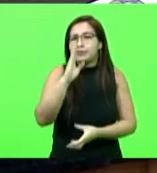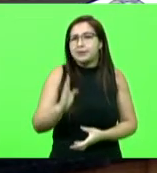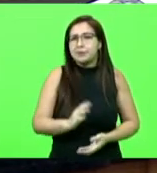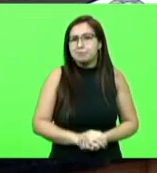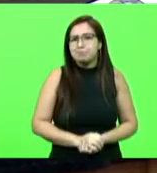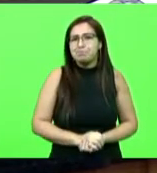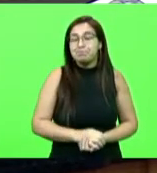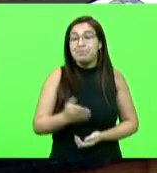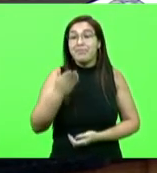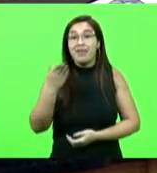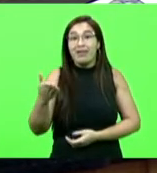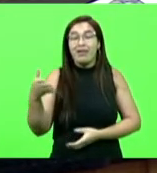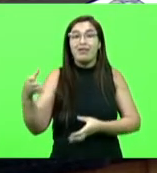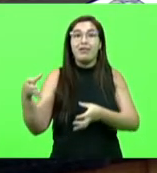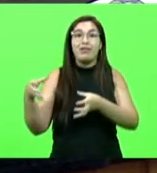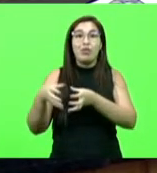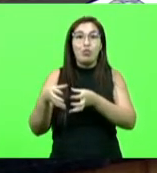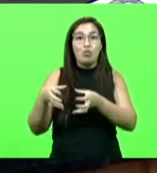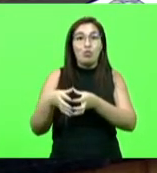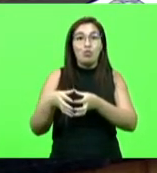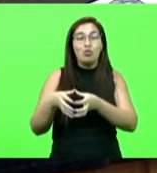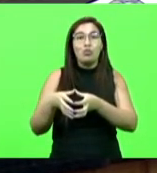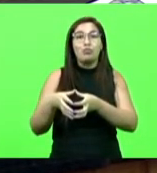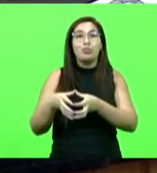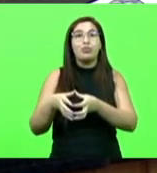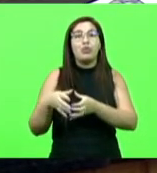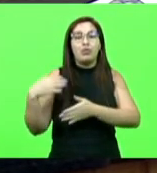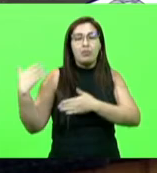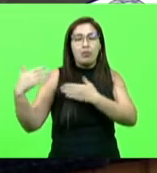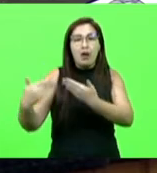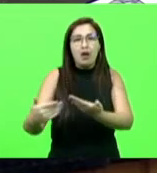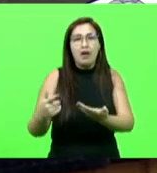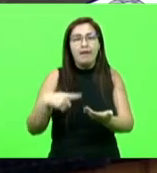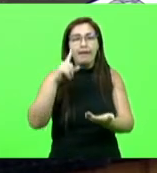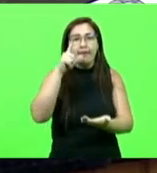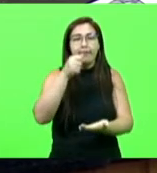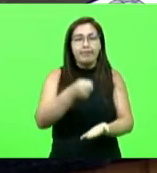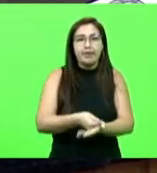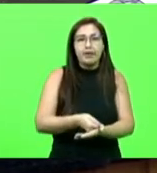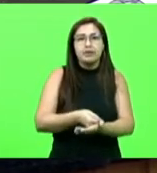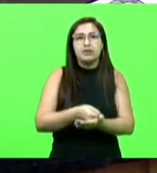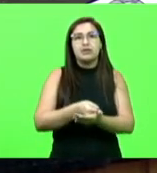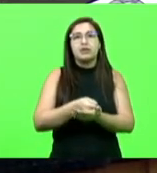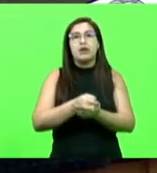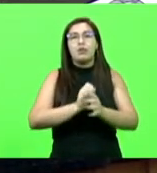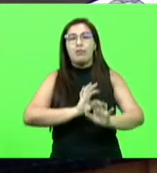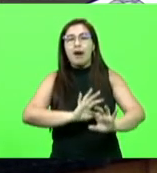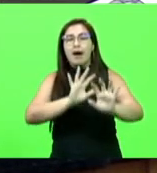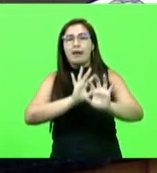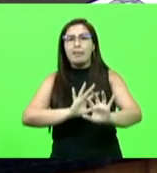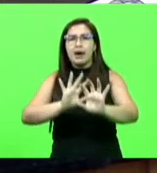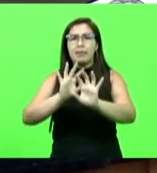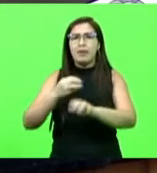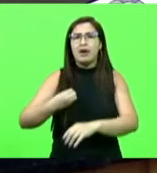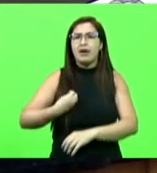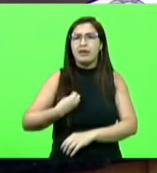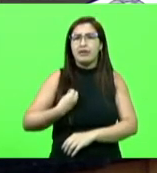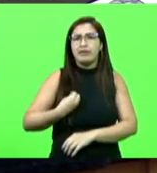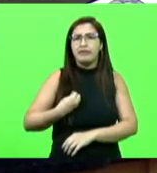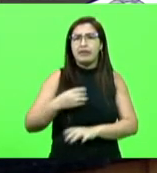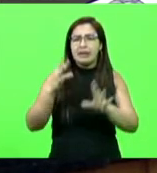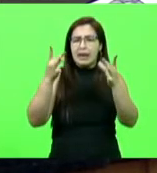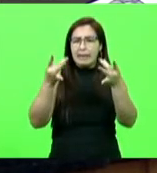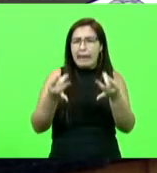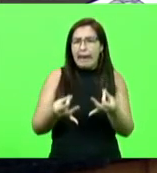que a União encontrou ao longo da República para levar aquelas decisões que afetam a nossa vida, desde os pequenos detalhes até